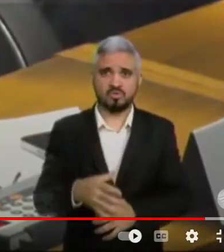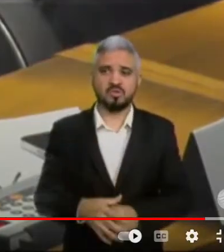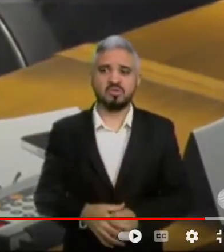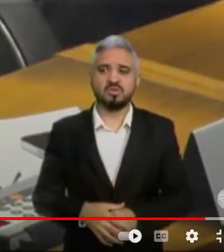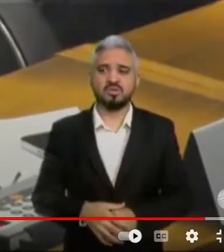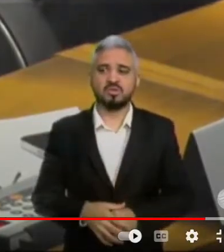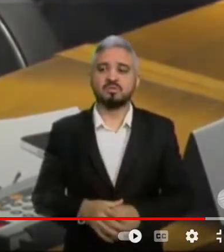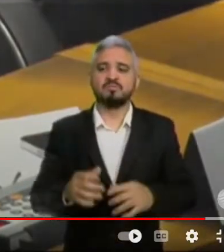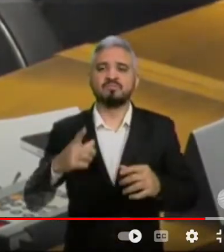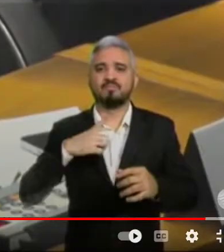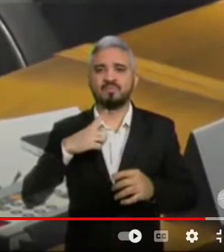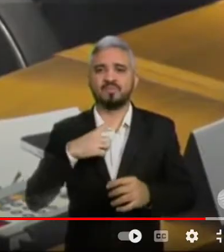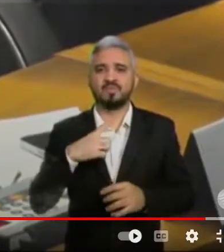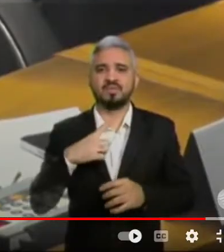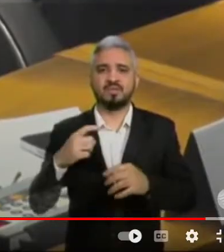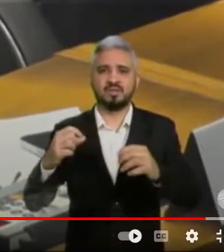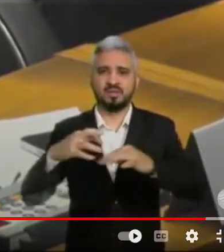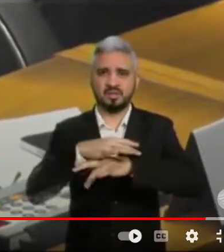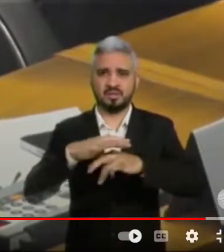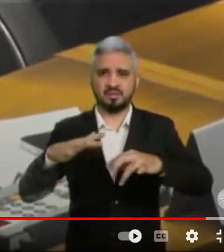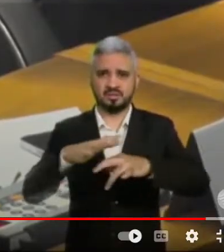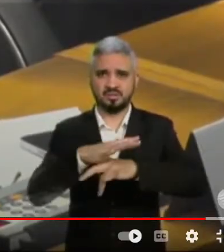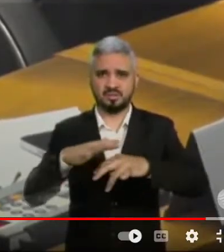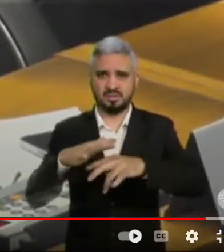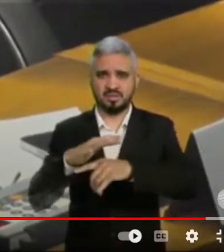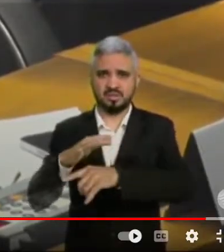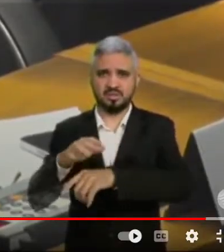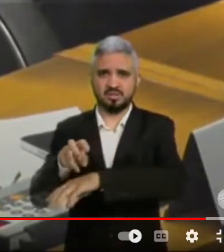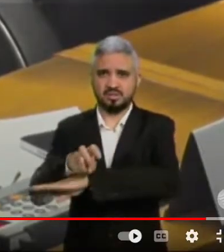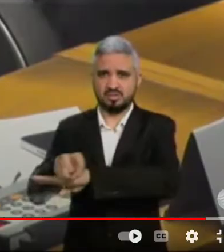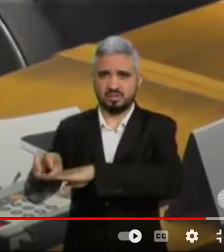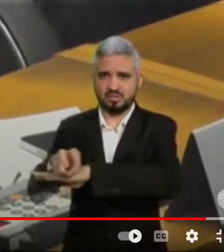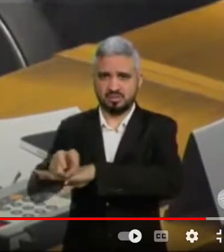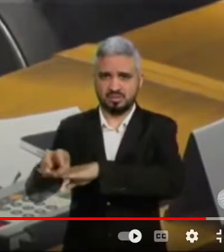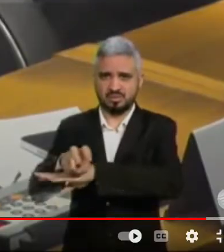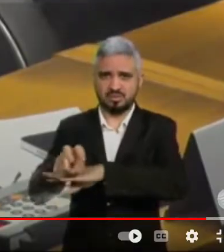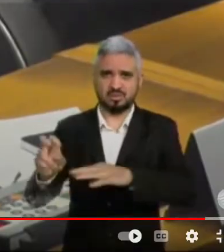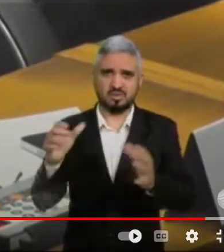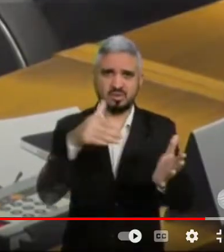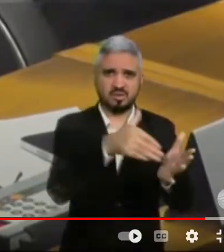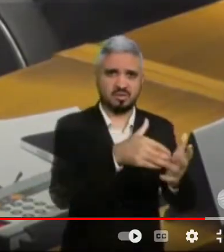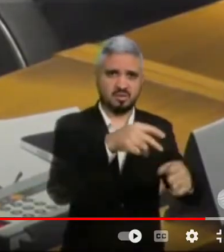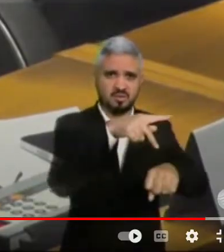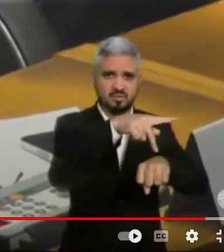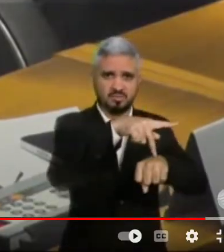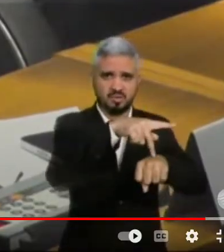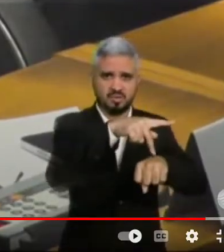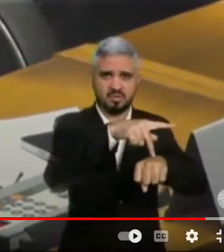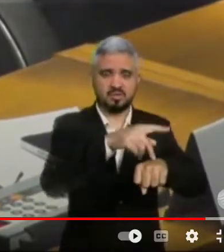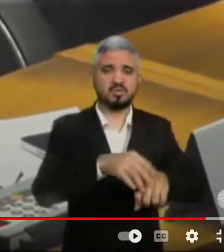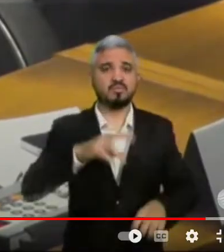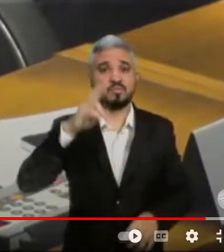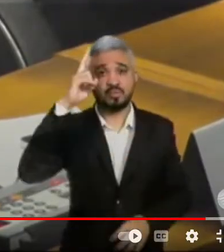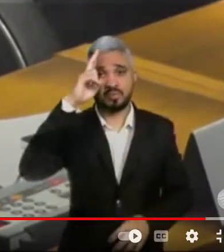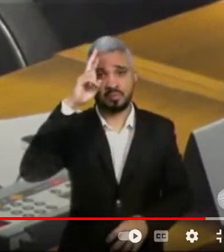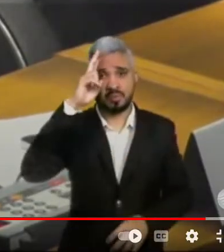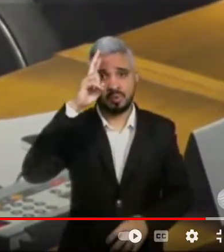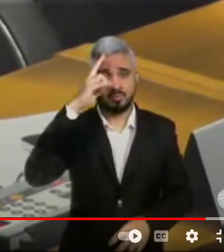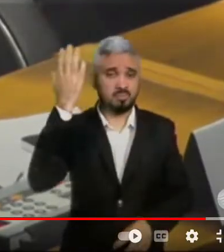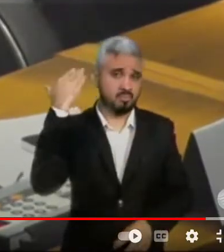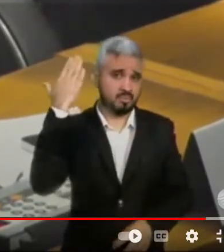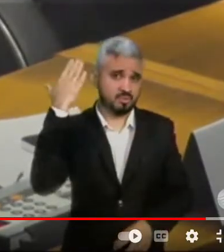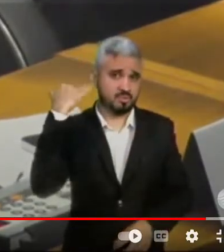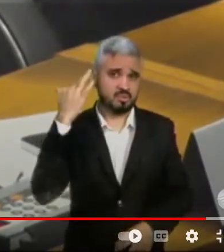integra as duas cidades. Na época, lembro, o Fred Maia estava prefeito